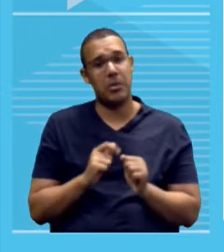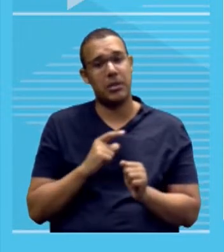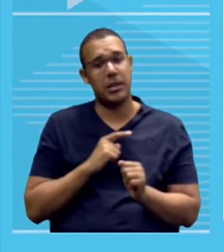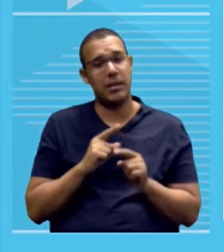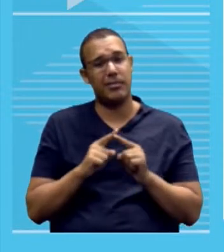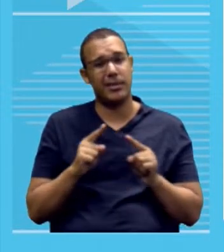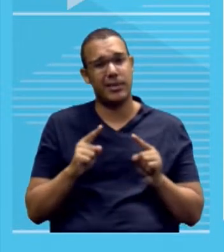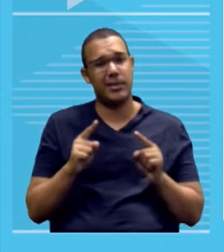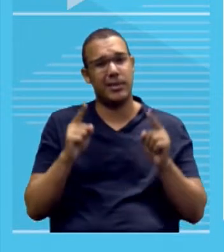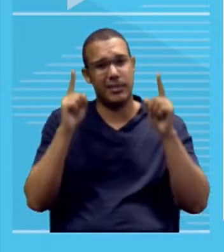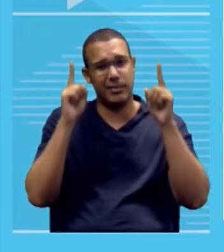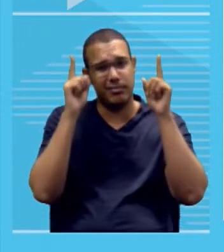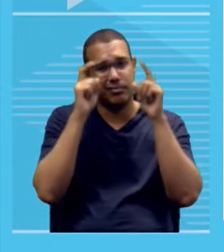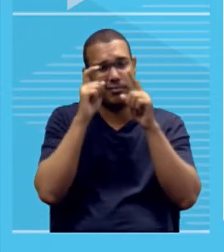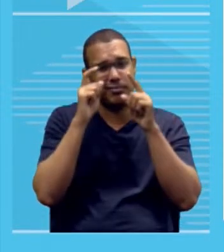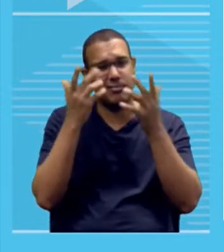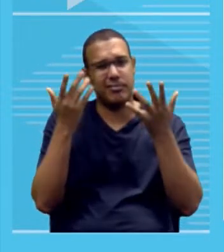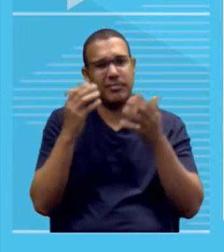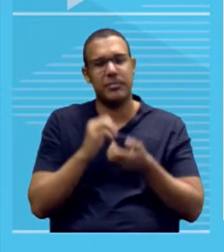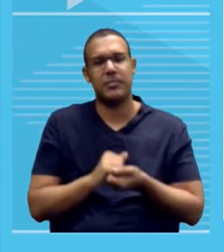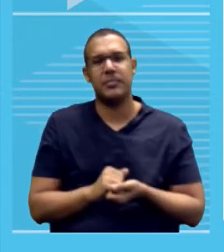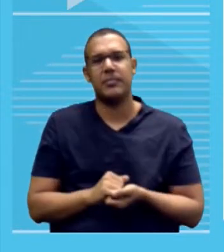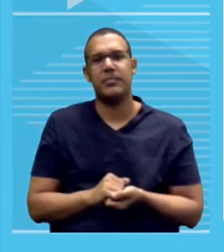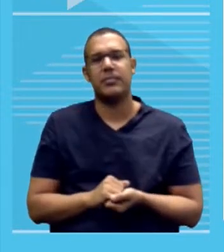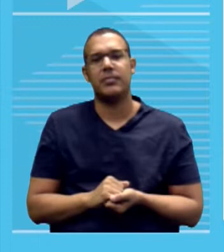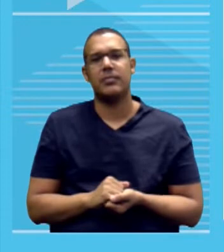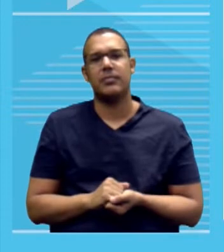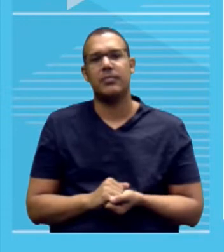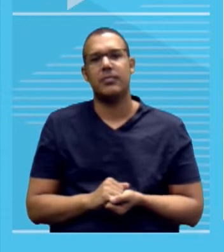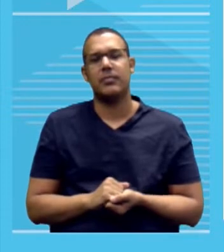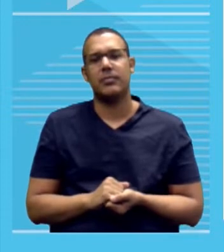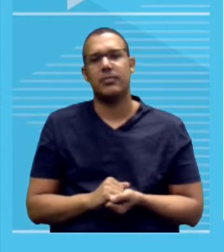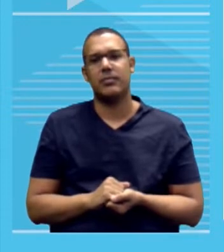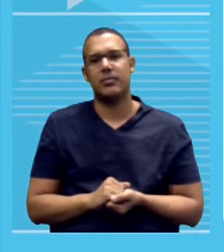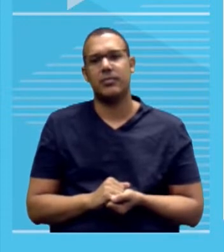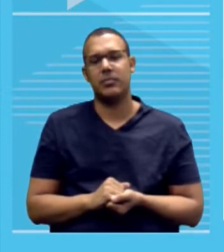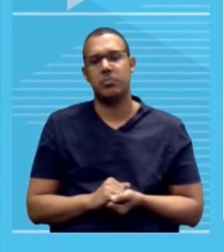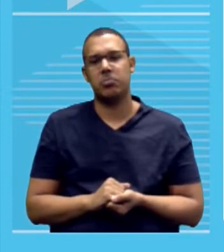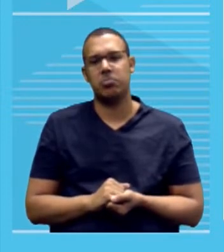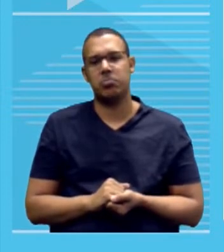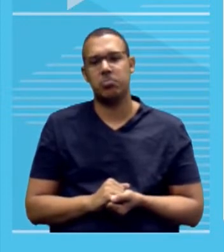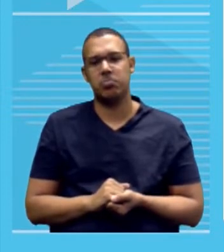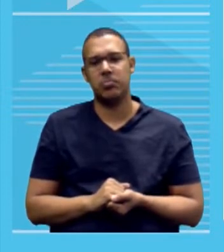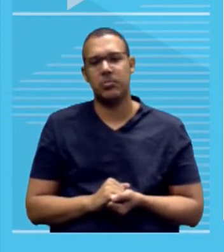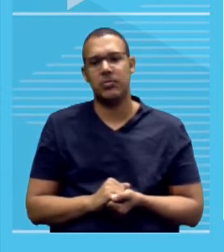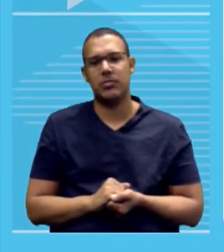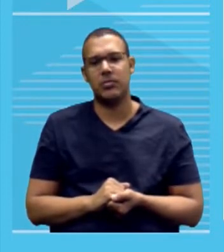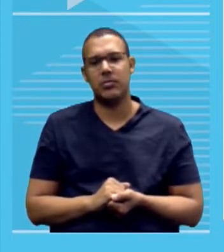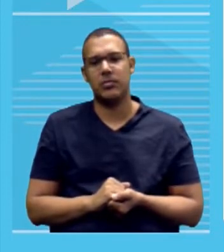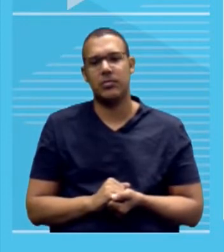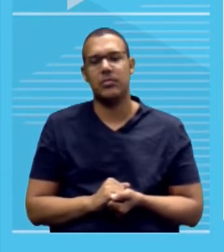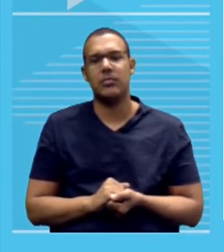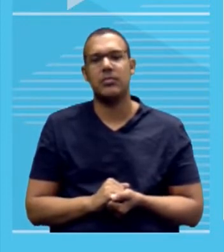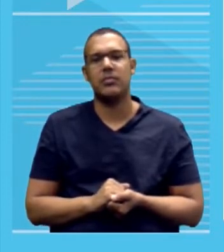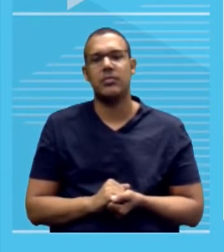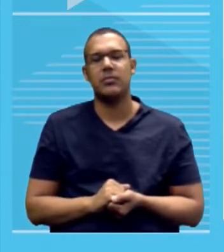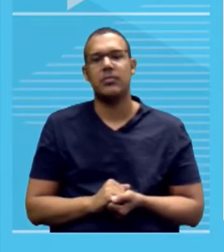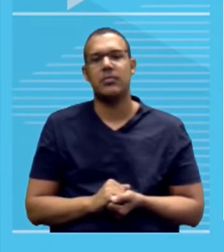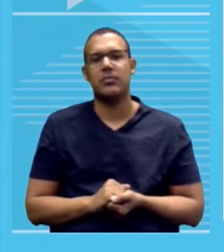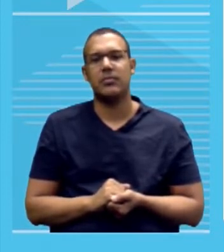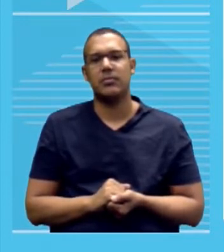mas não faz parte não só Seria algo a mais Seria algo integrante não seria algo essencial